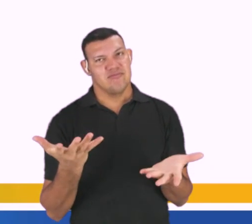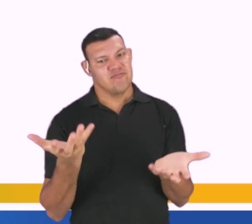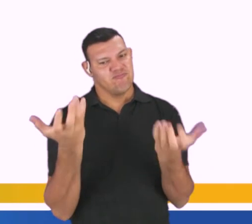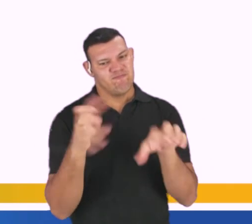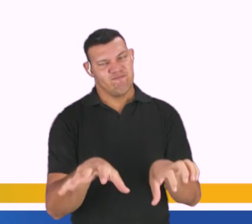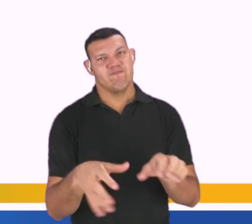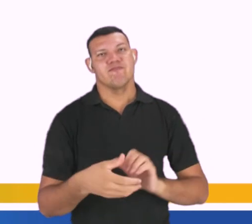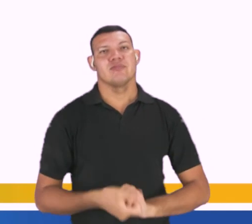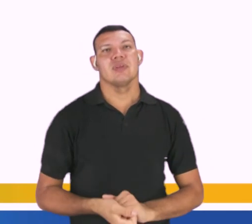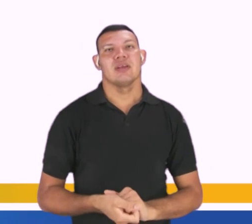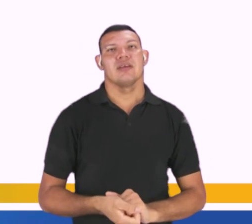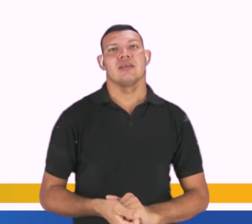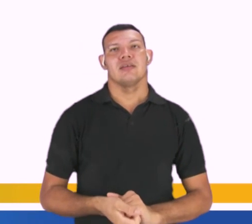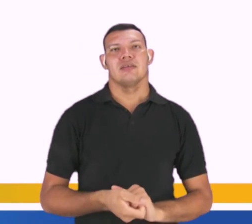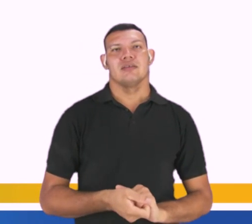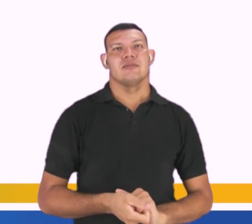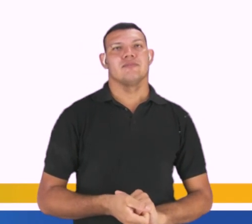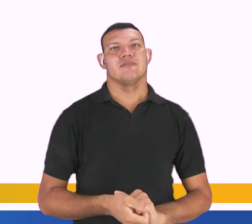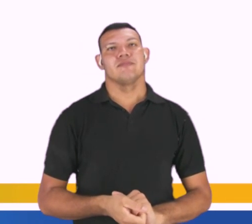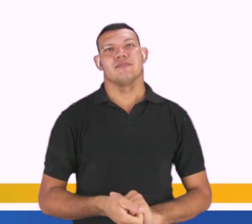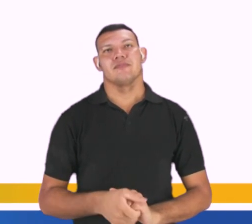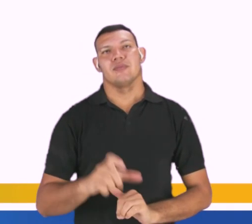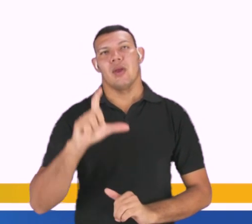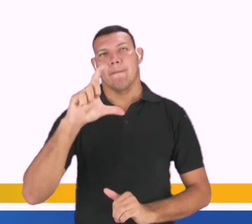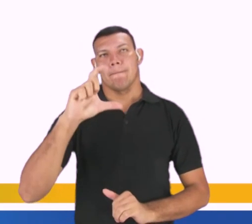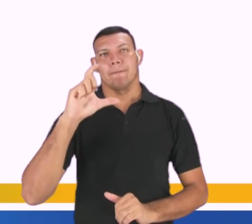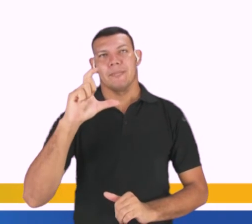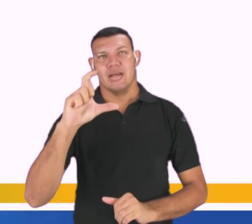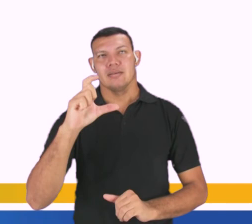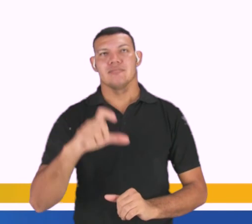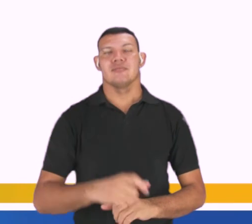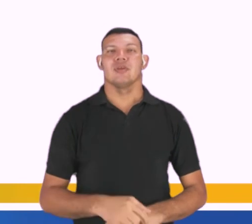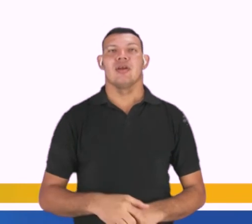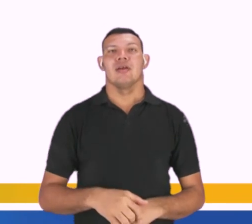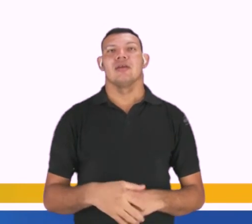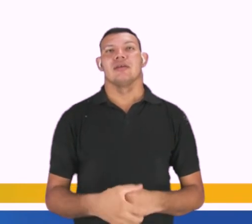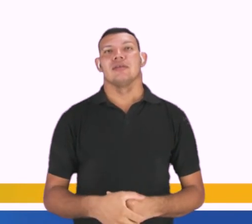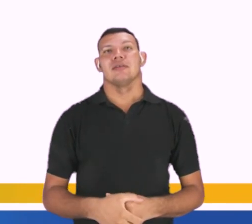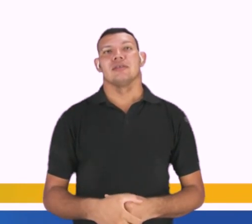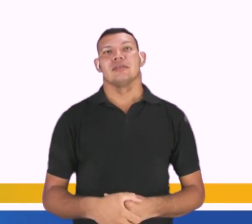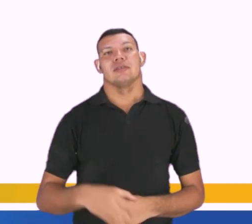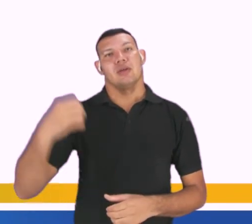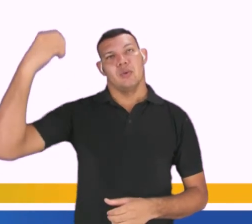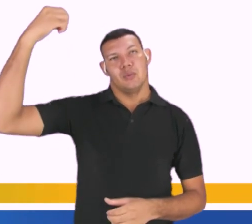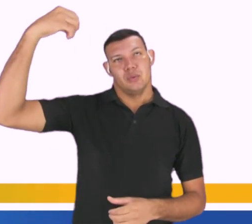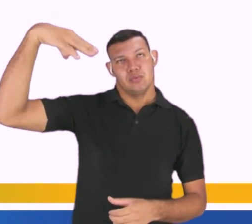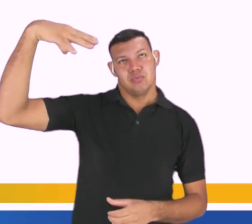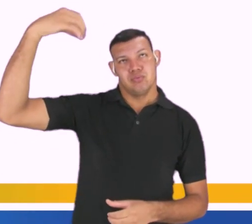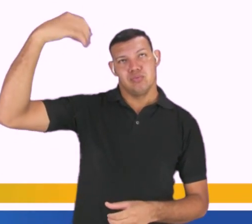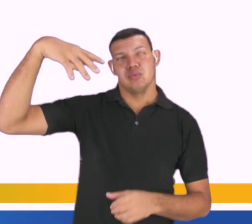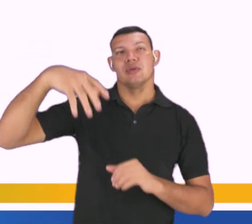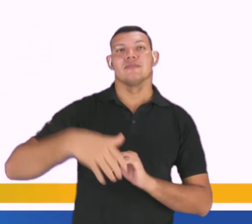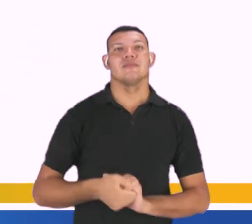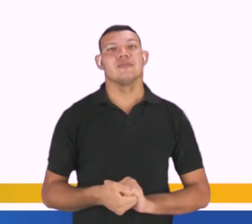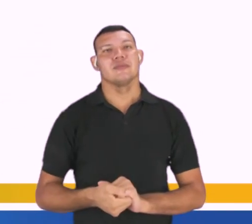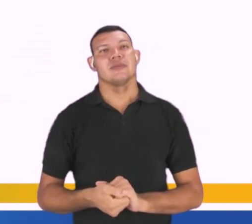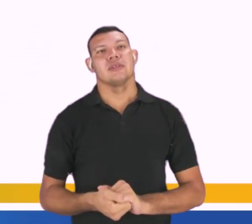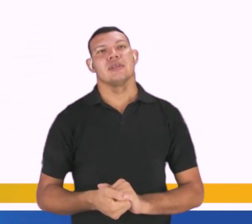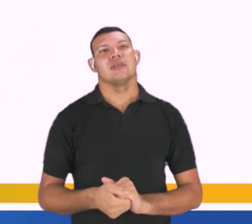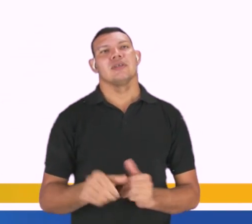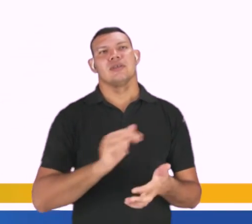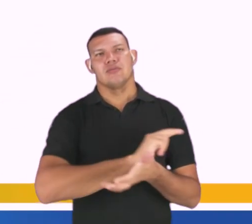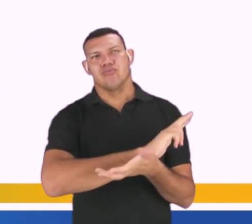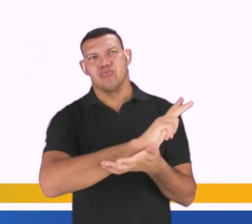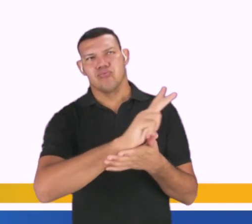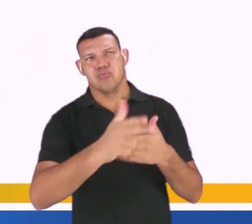tecnológico, tais como pilhas, baterias, lâmpada fluorescente, telefones celulares e equipamentos